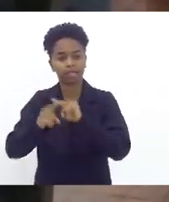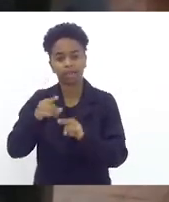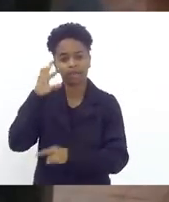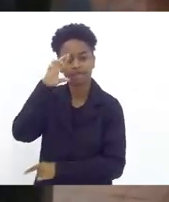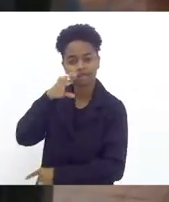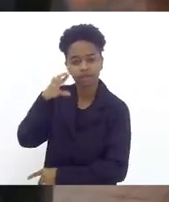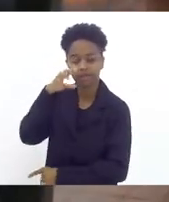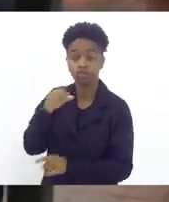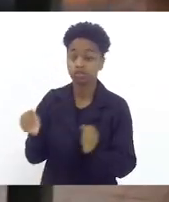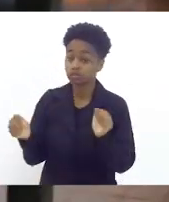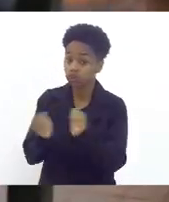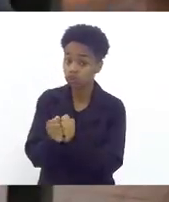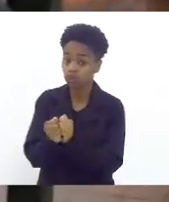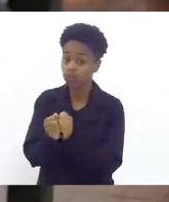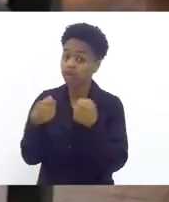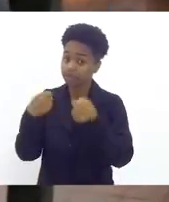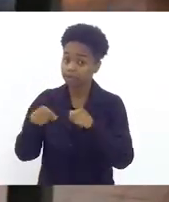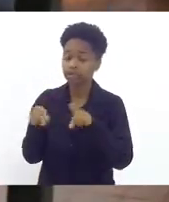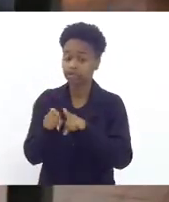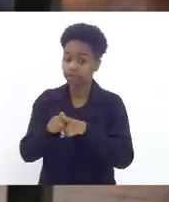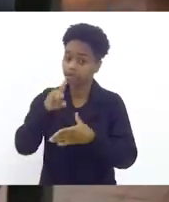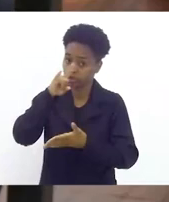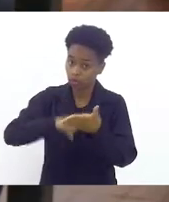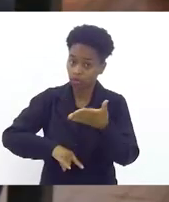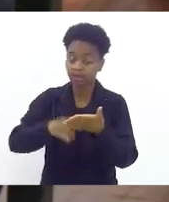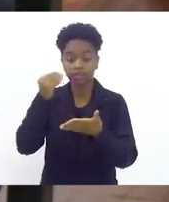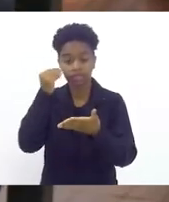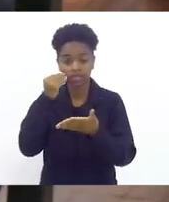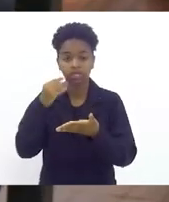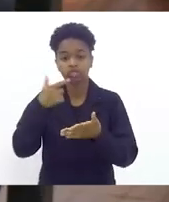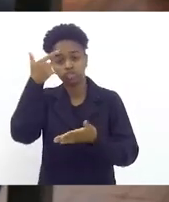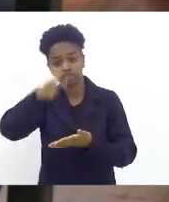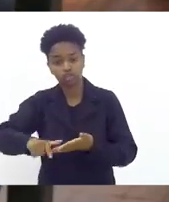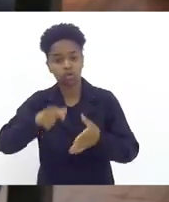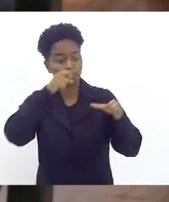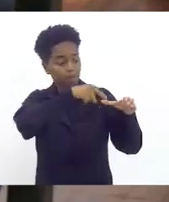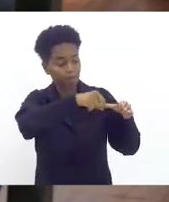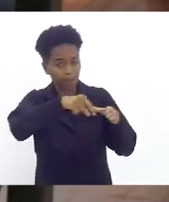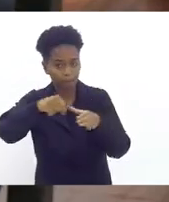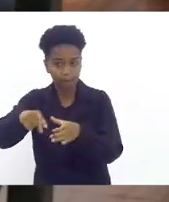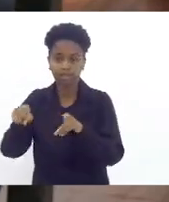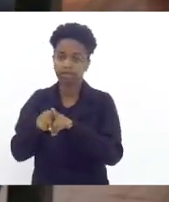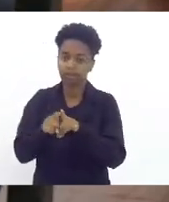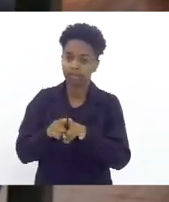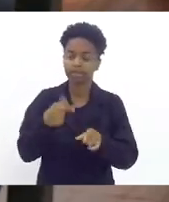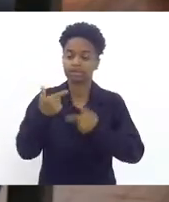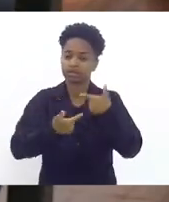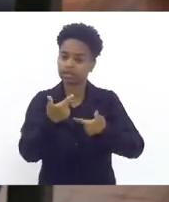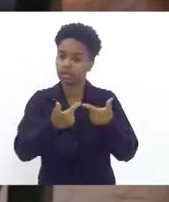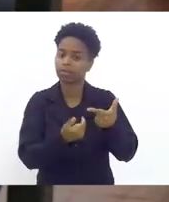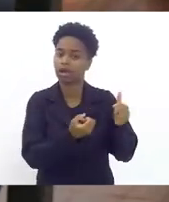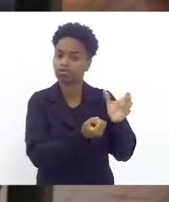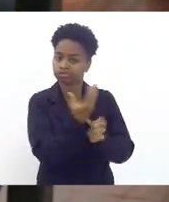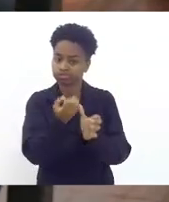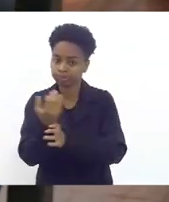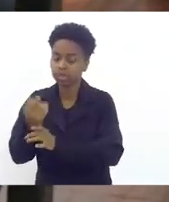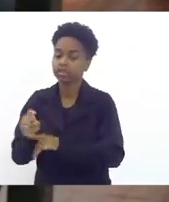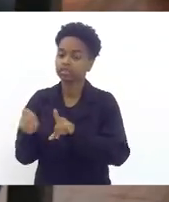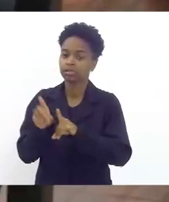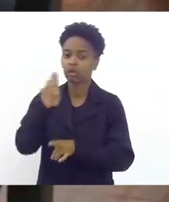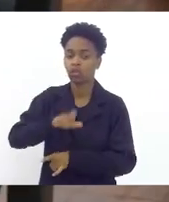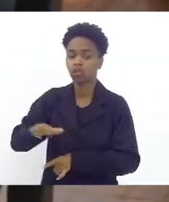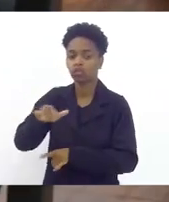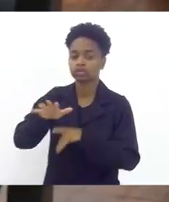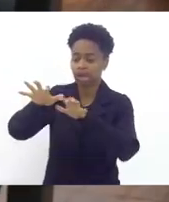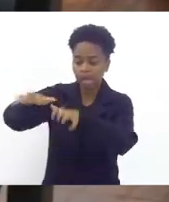fiscalização junto tem que vir um termo de referência para recuperação geração de emprego e rendas aquelas máquinas para recuperar as áreas